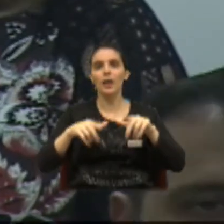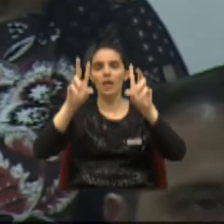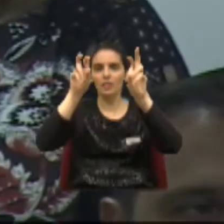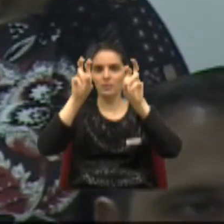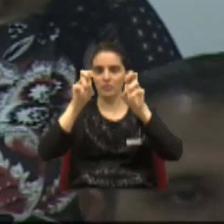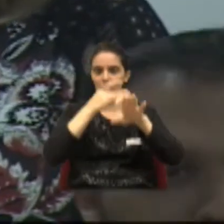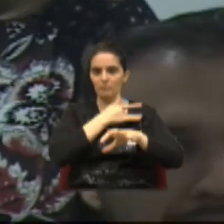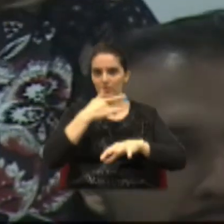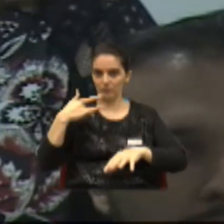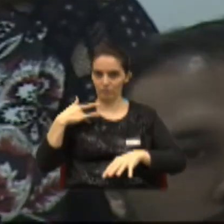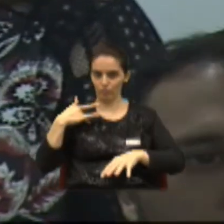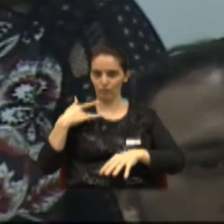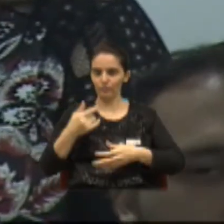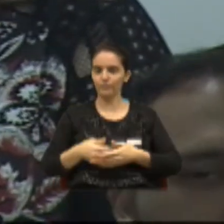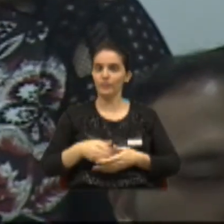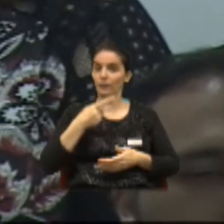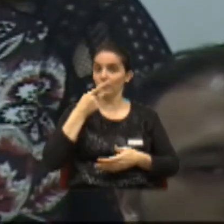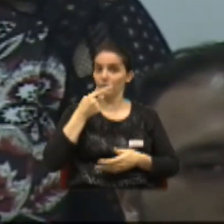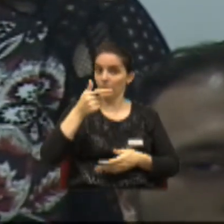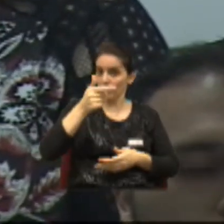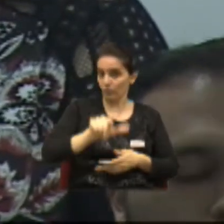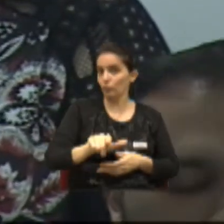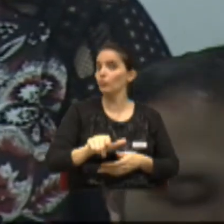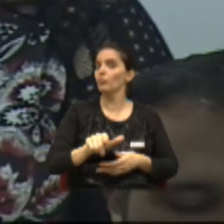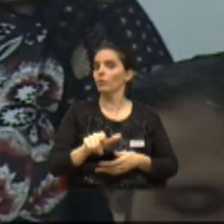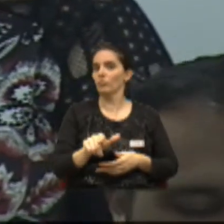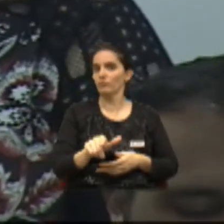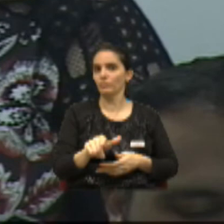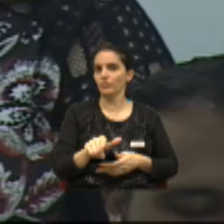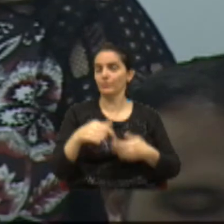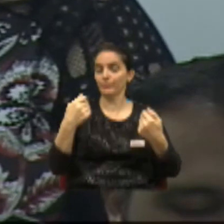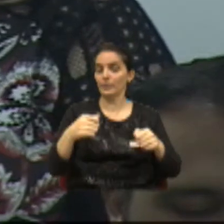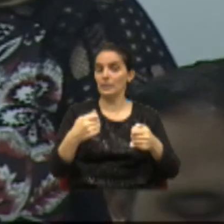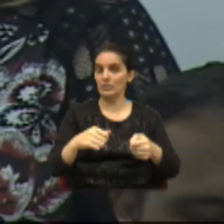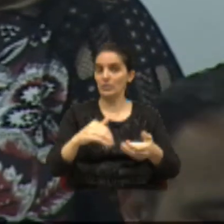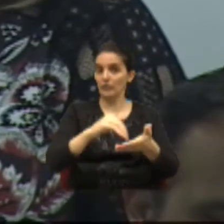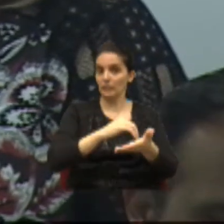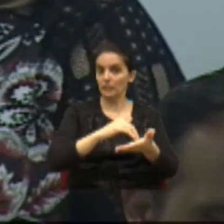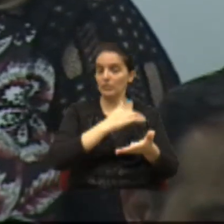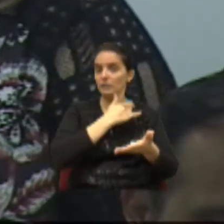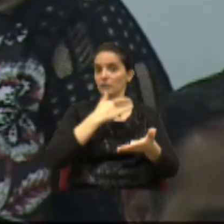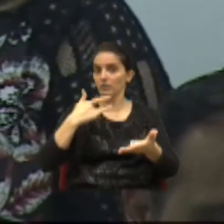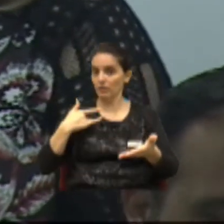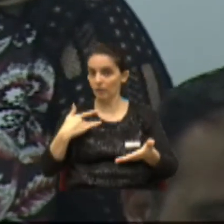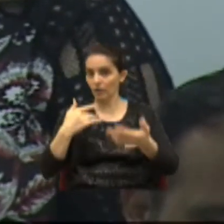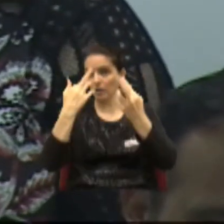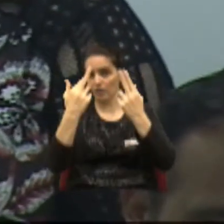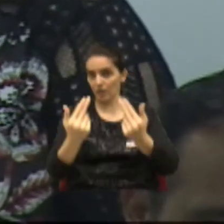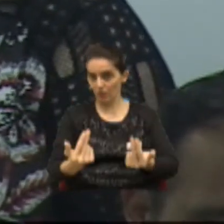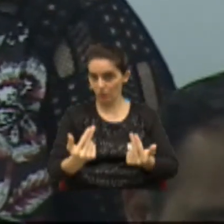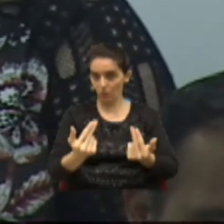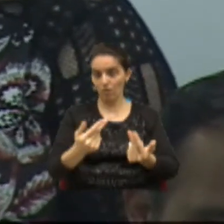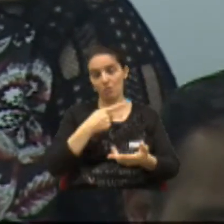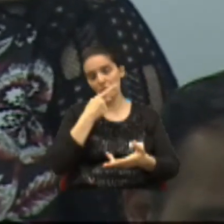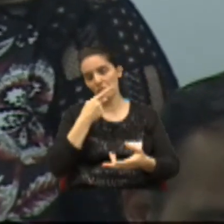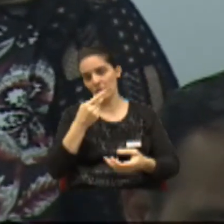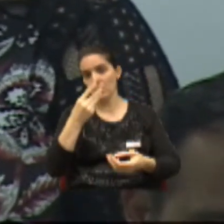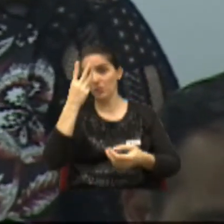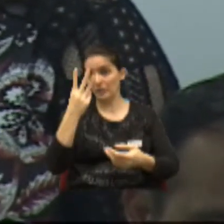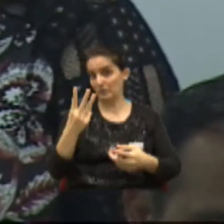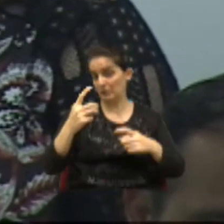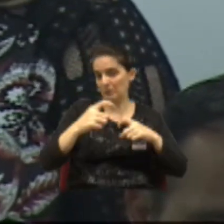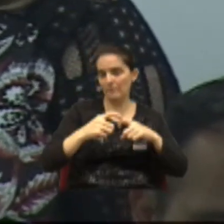saúde. E volto a dizer da importância de termos um secretário, bem colocado, que o Cleiton colocou, qualquer um dos 3 médicos